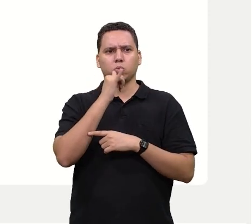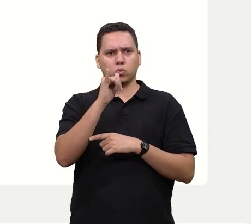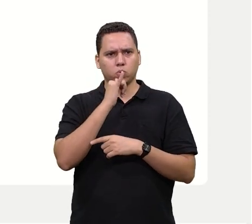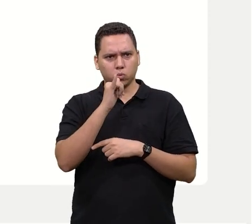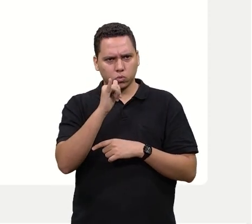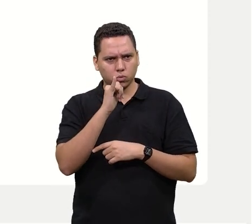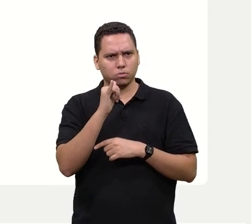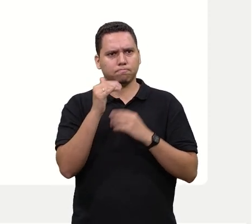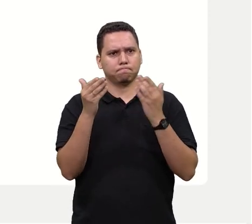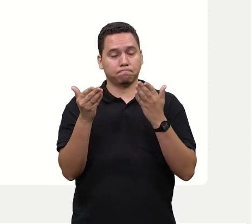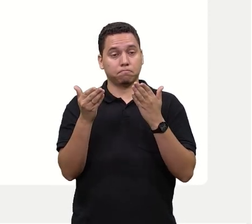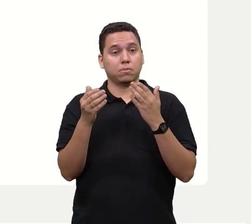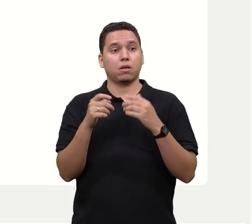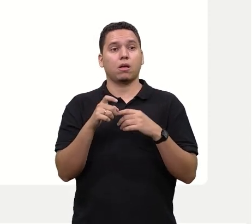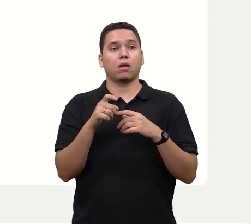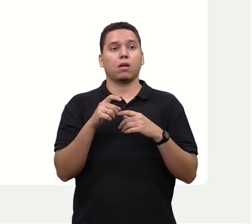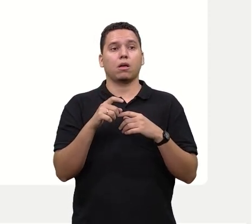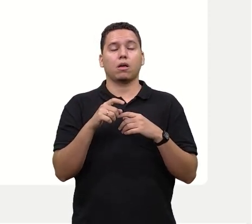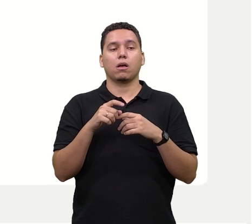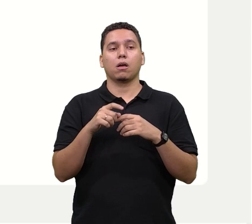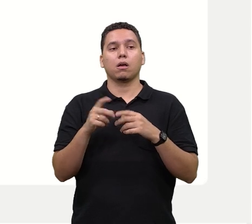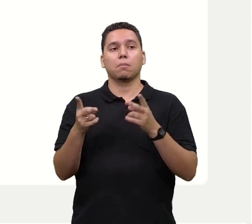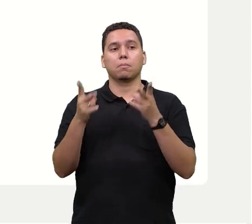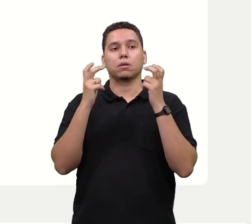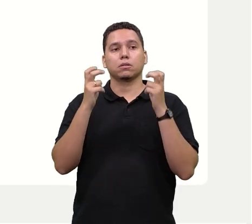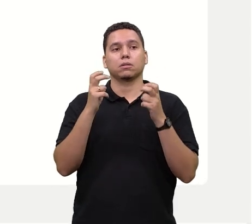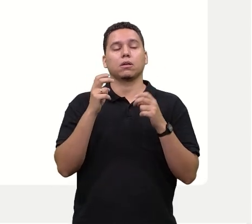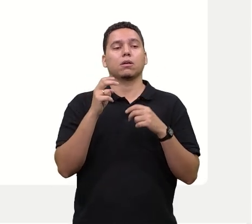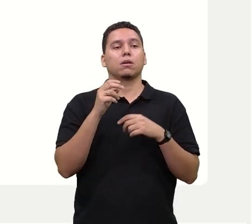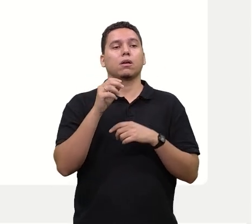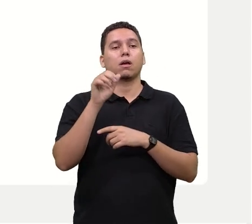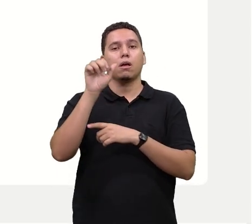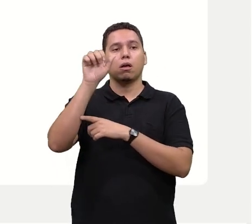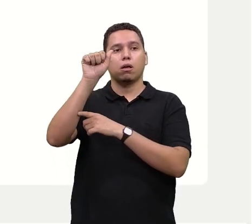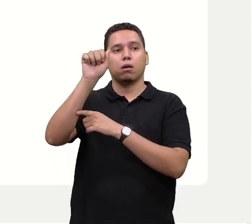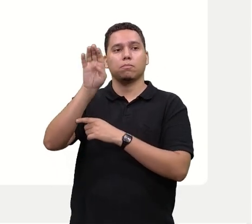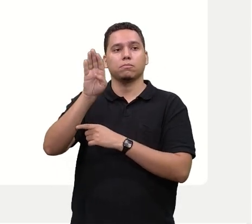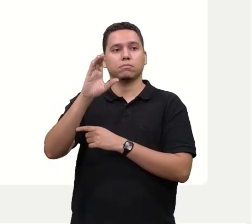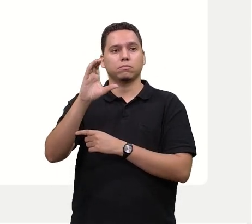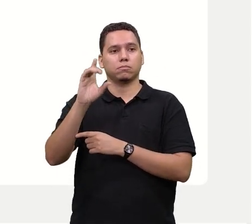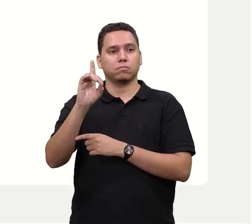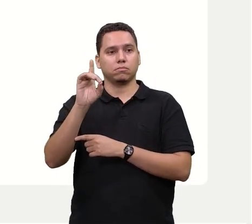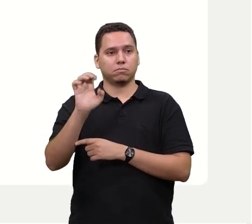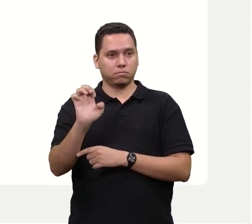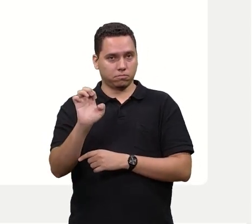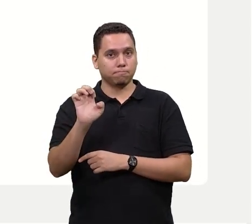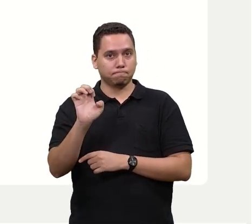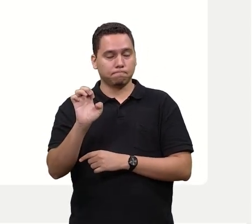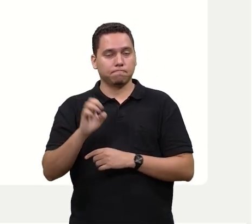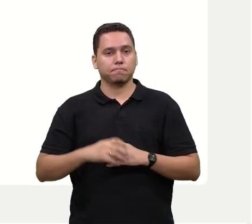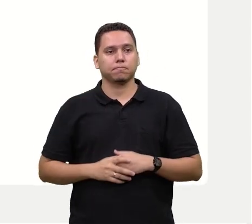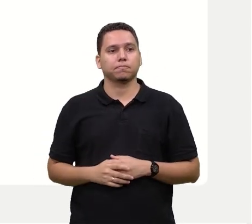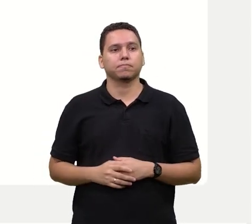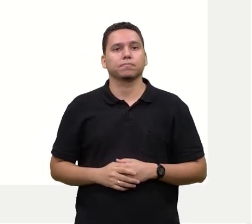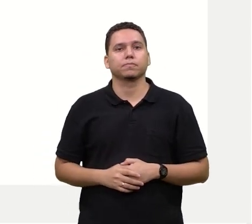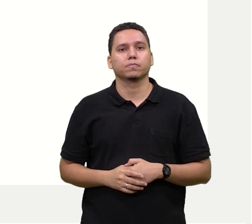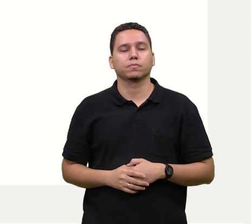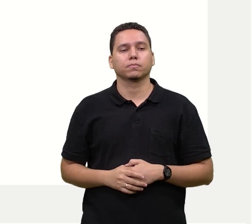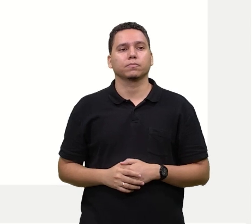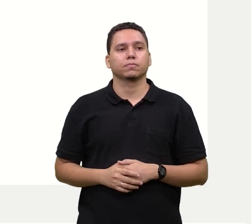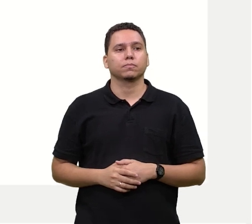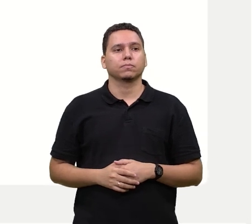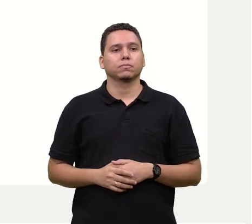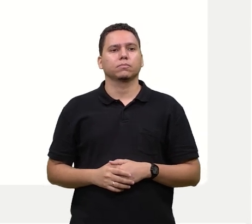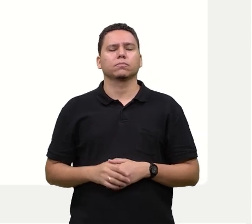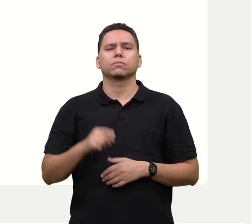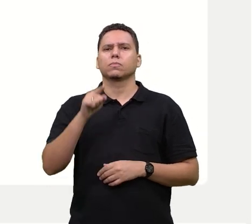a carga da esfera X era letra A, 2, letra B, 4, letra C, 8, letra D, 12, letra D, 16 coulombs. O que você vai ter